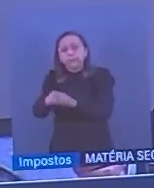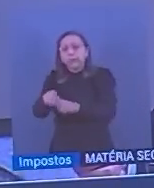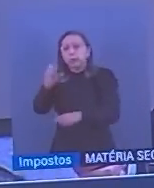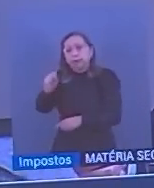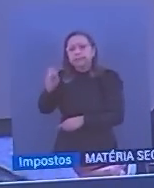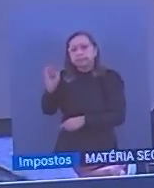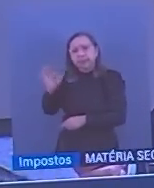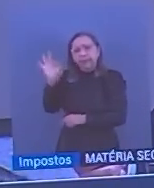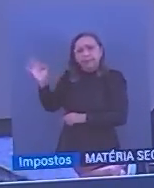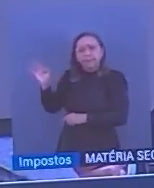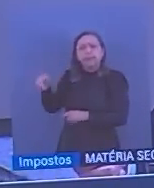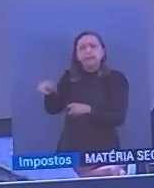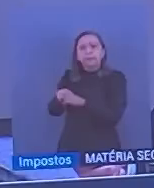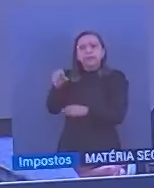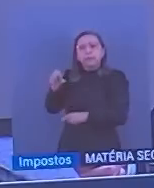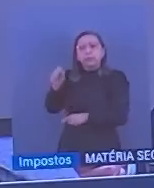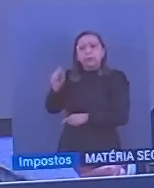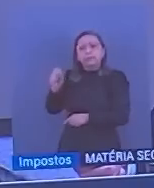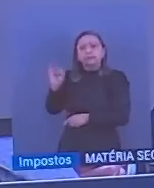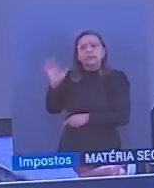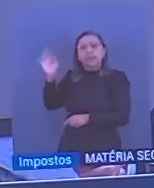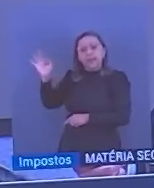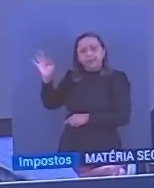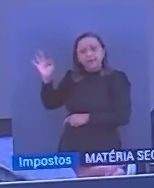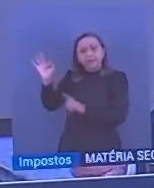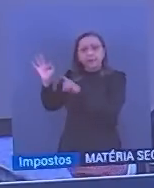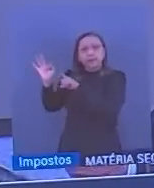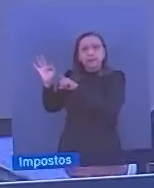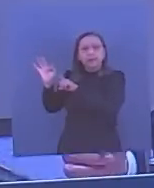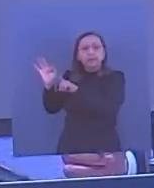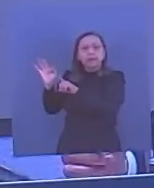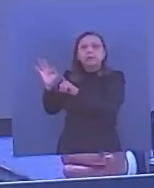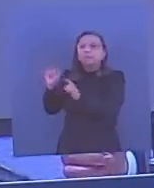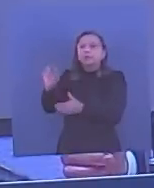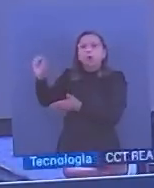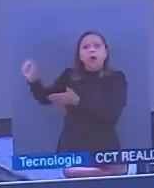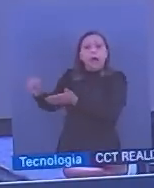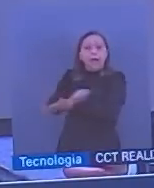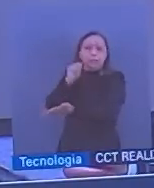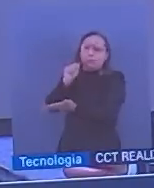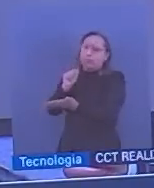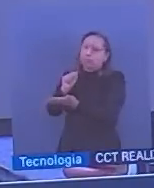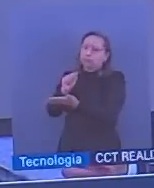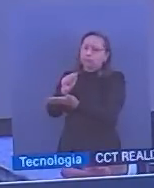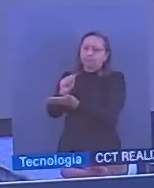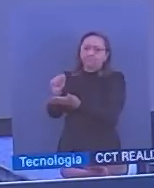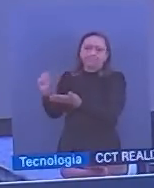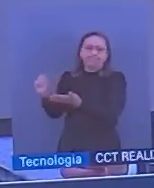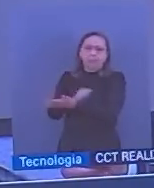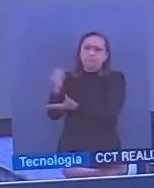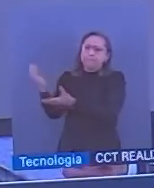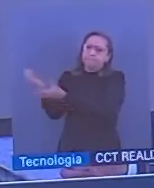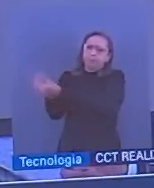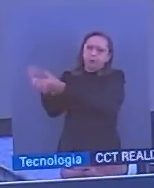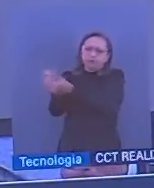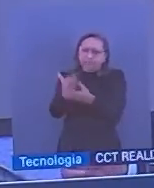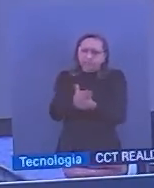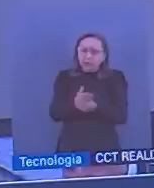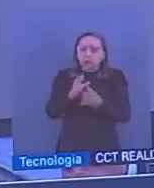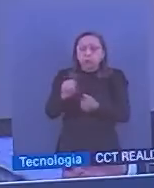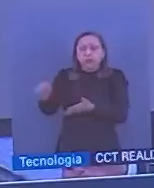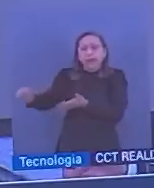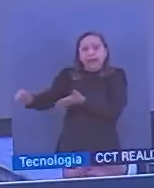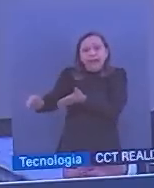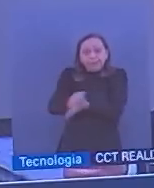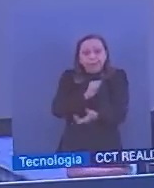não adianta alguém vir falar pra gente, eu falei pra vocês que era sol. Não, não, não, ontem não era sol, ontem era chuva. A gente tá falando da chuva de hoje. Isso. A chuva do Zanin, no